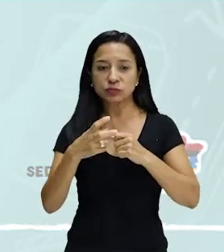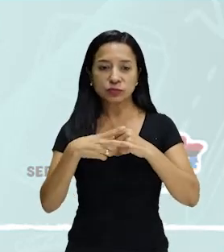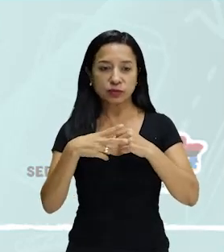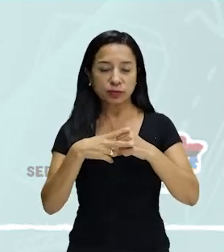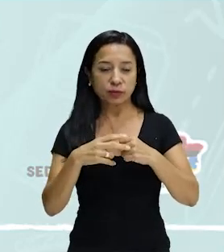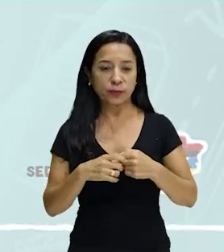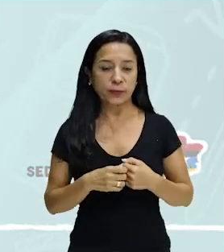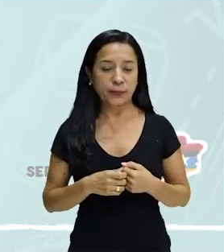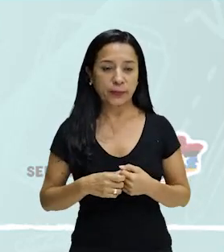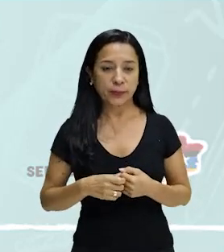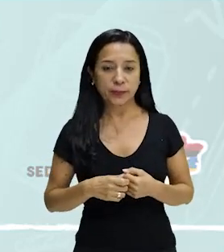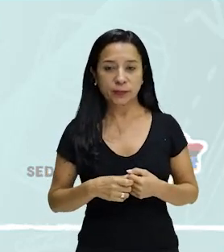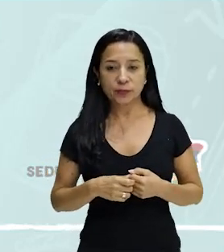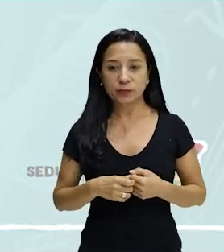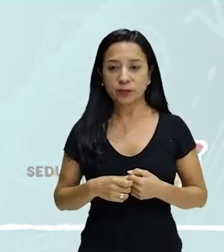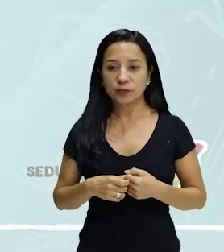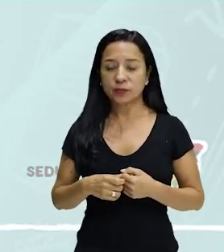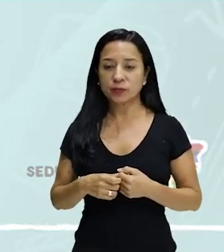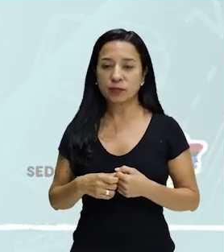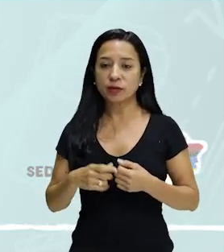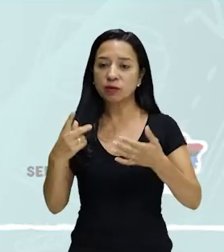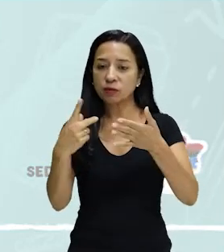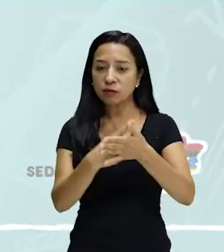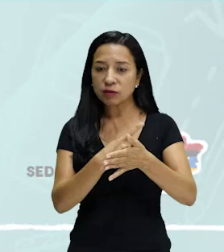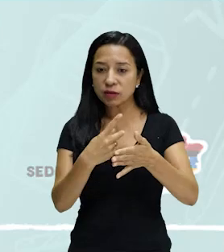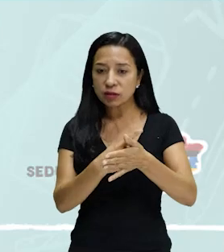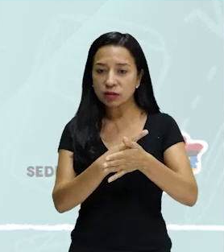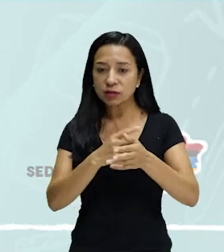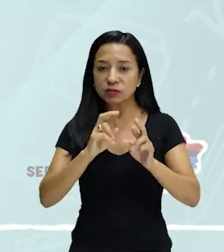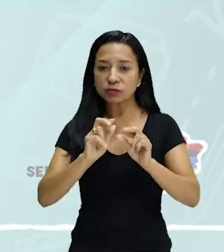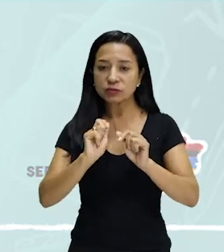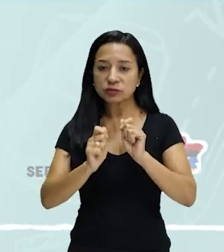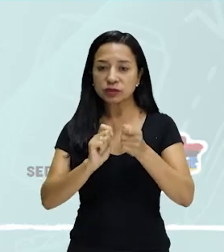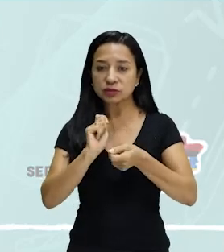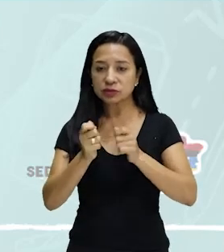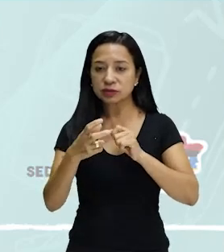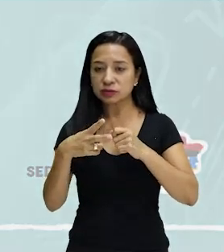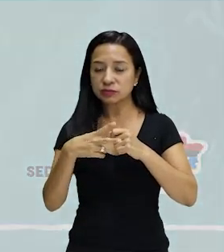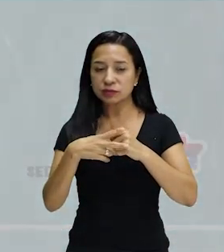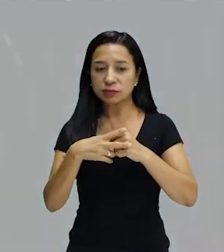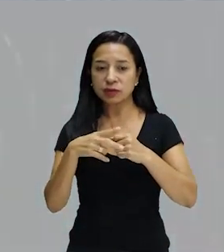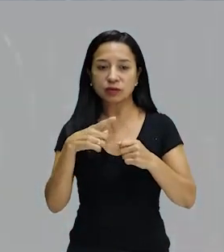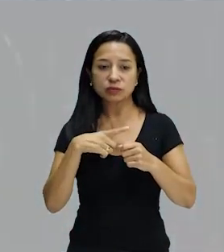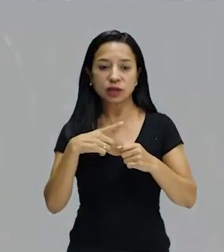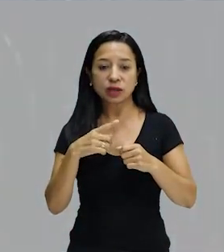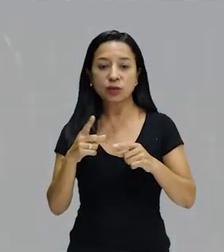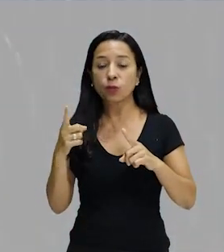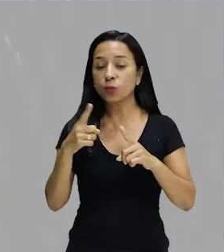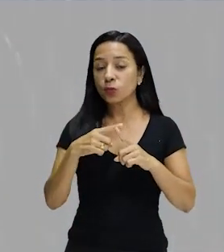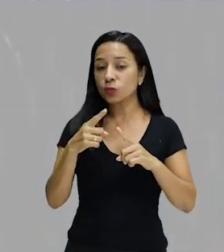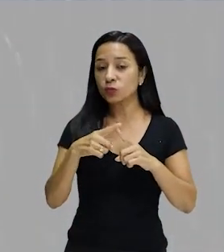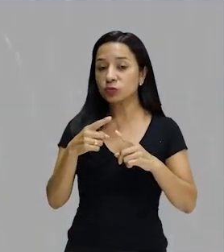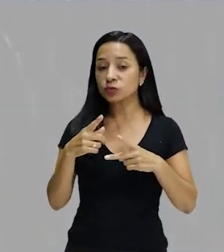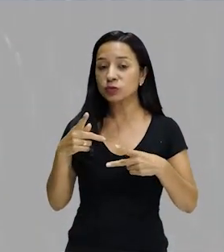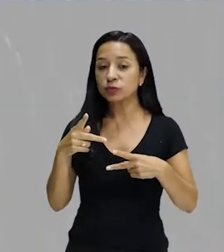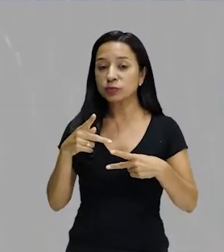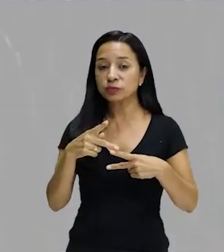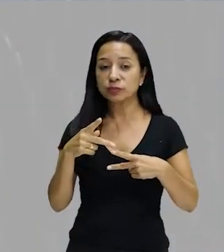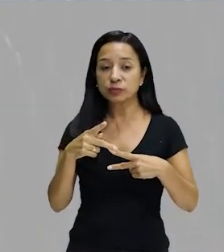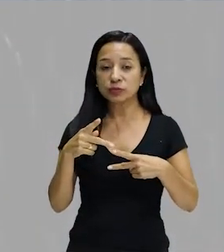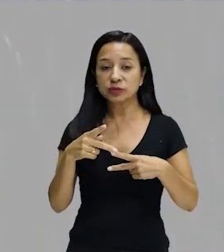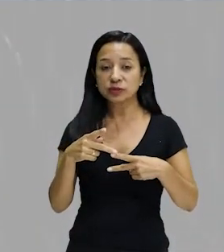que o erro de regência se constitui no tipo de preposição ou se você não vai colocar uma preposição onde